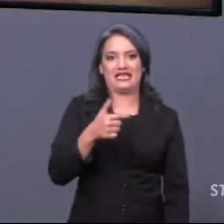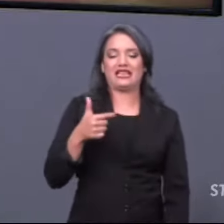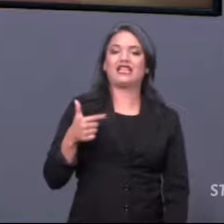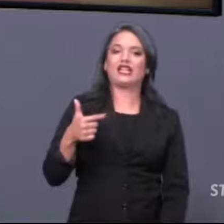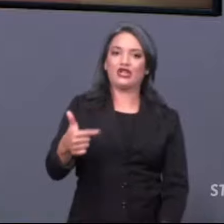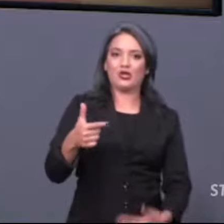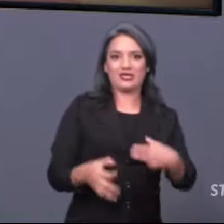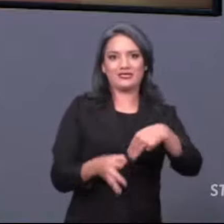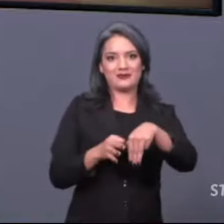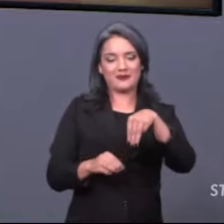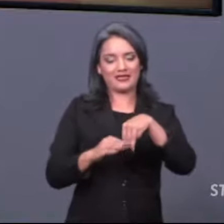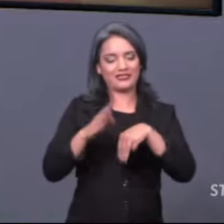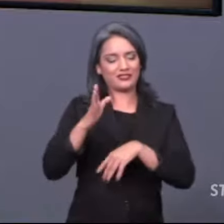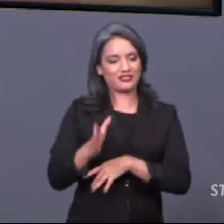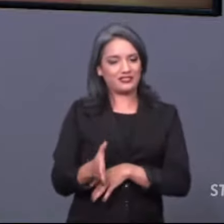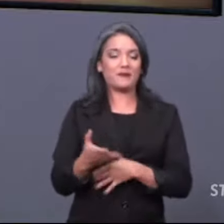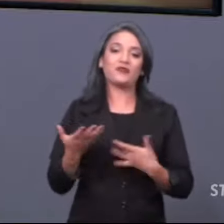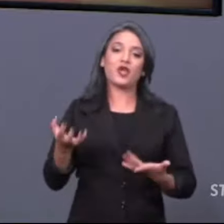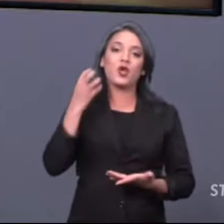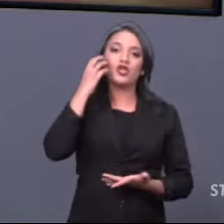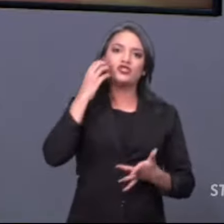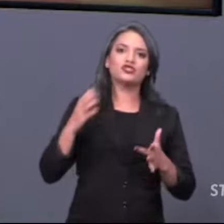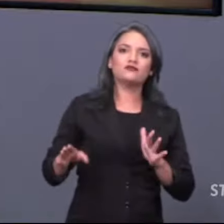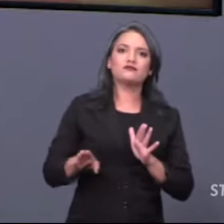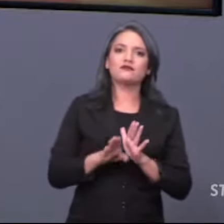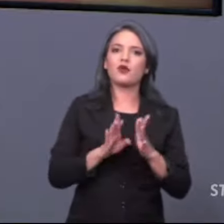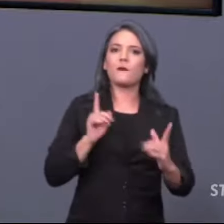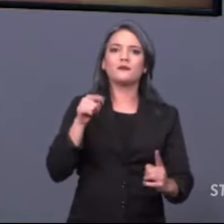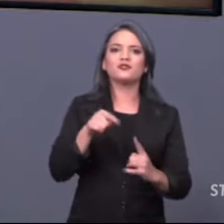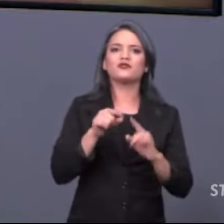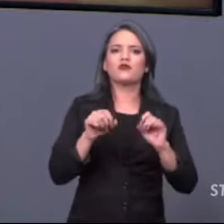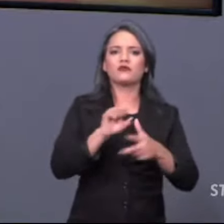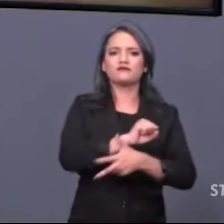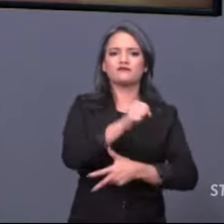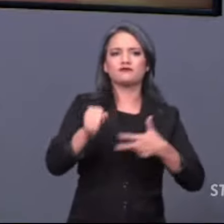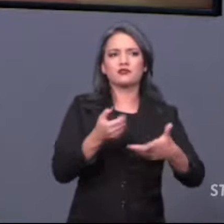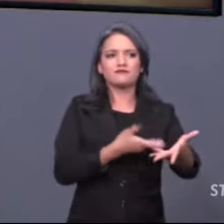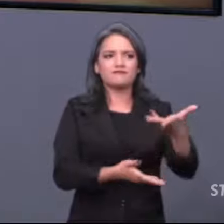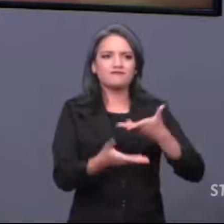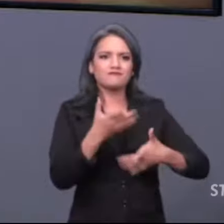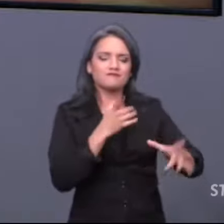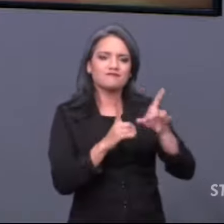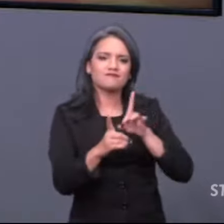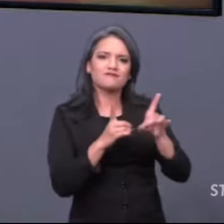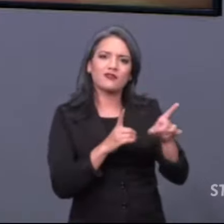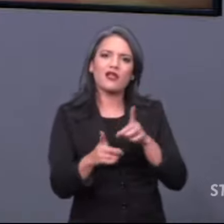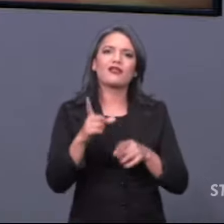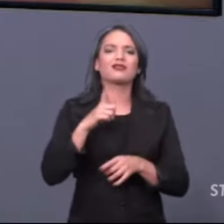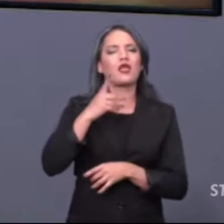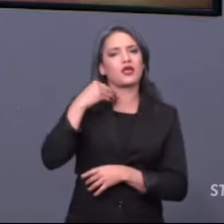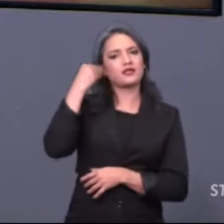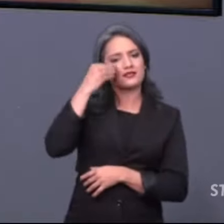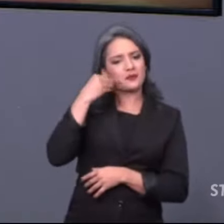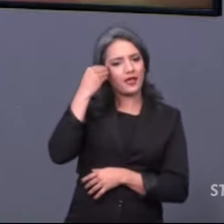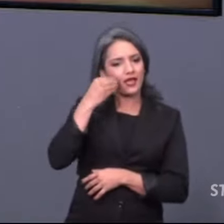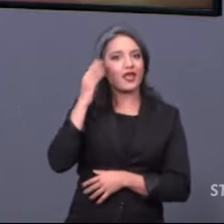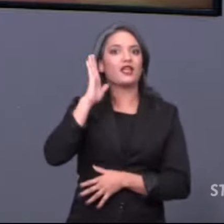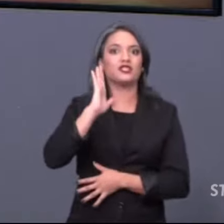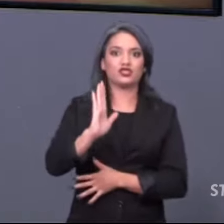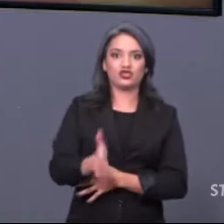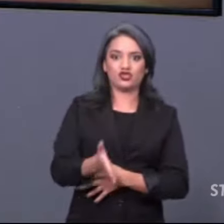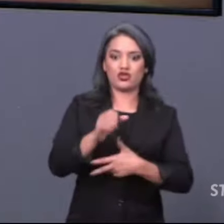172º. Flávio Dino chega com a missão também de dialogar com outros poderes e traz na bagagem a experiência e a passagem pelos